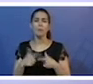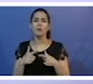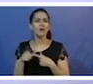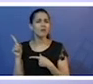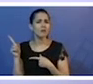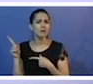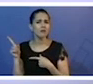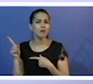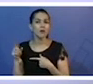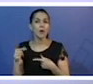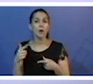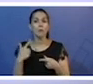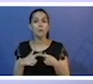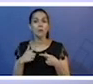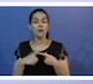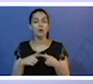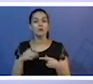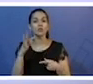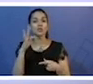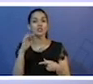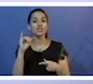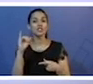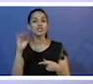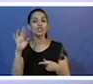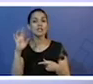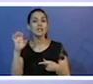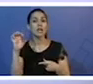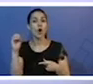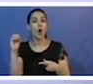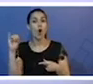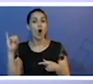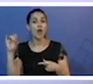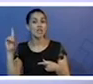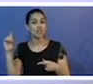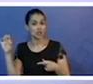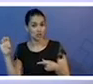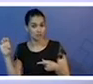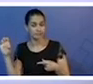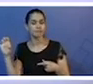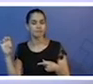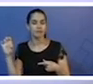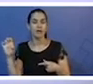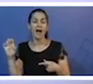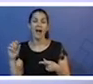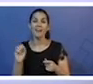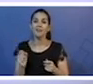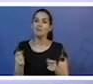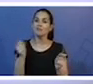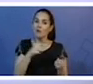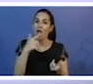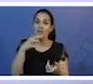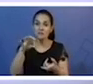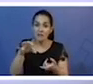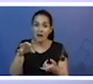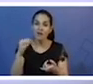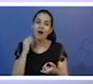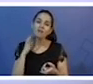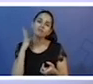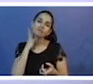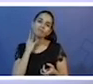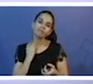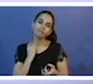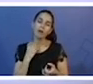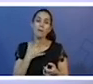um desequilíbrio da glândula tireoide. Então, adicionando esse iodo, controlou aí, no caso, o aparecimento dessa